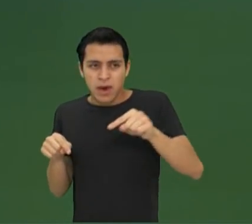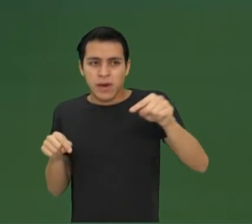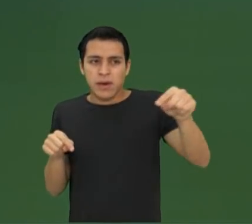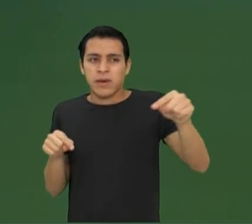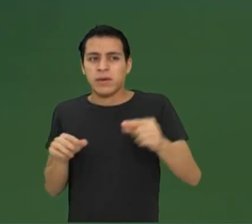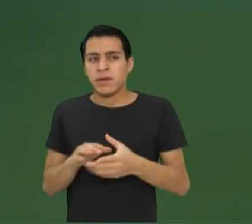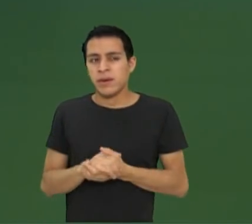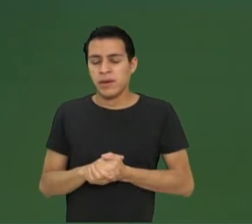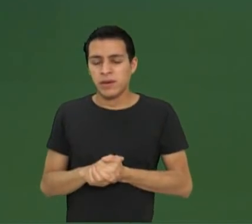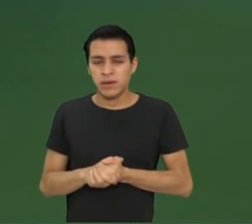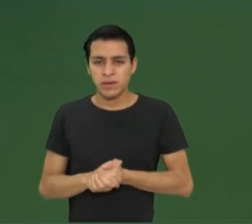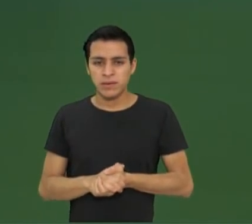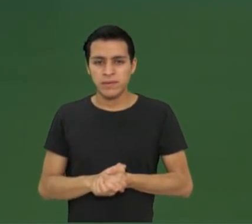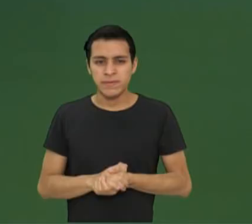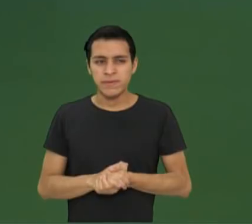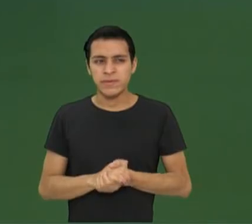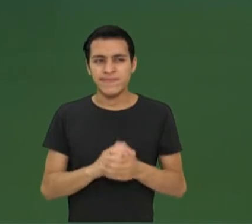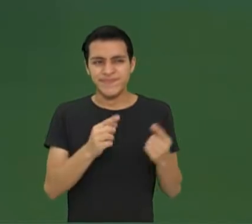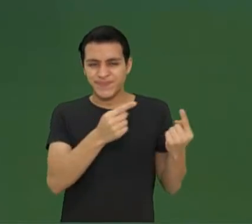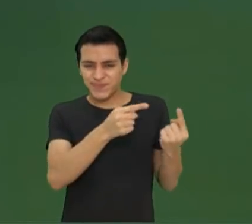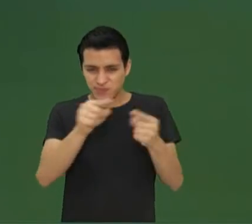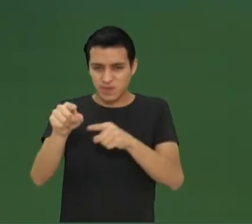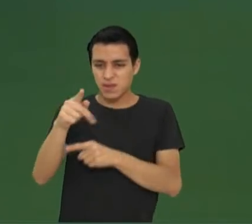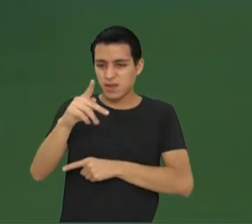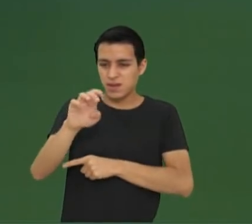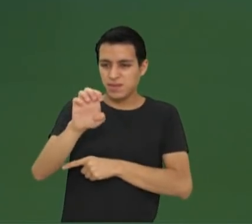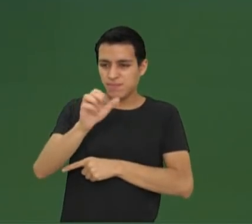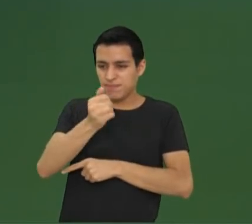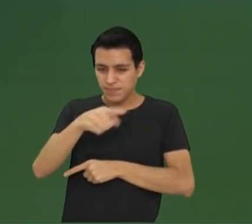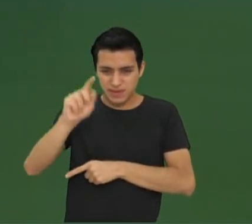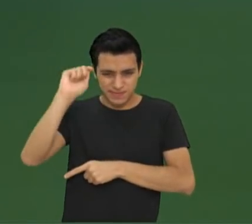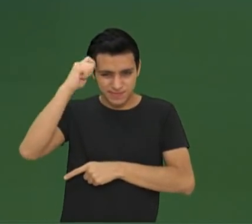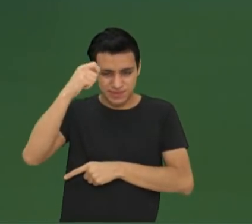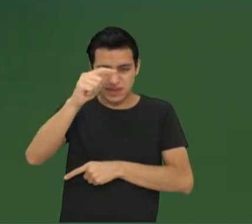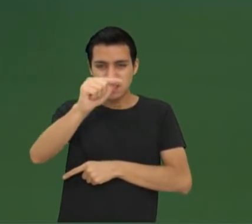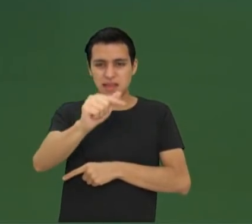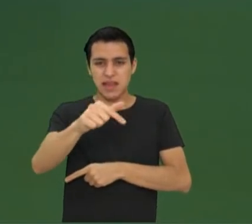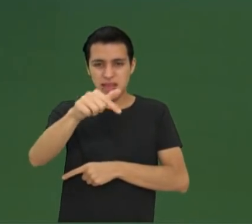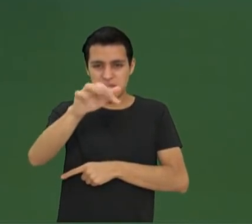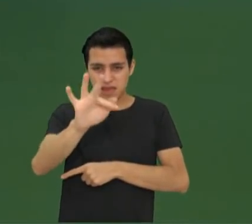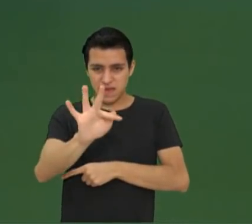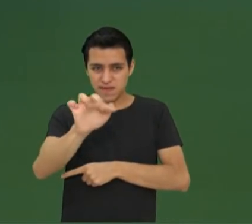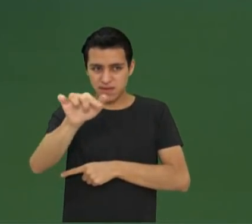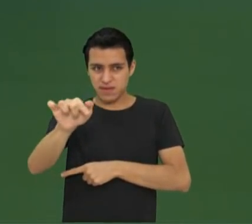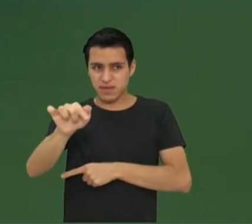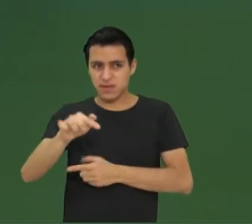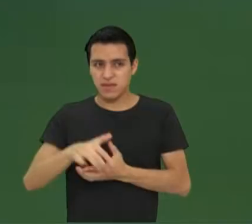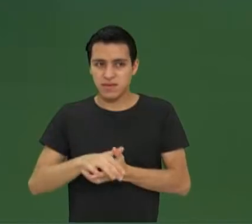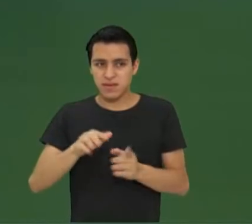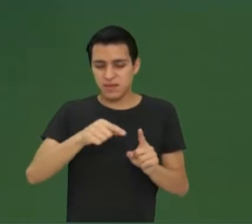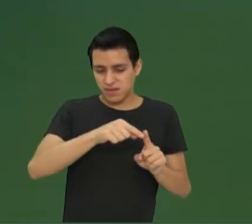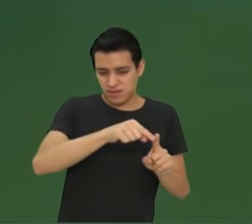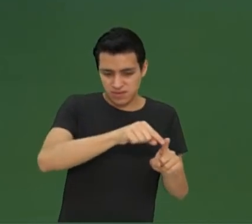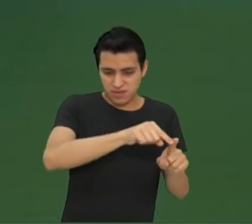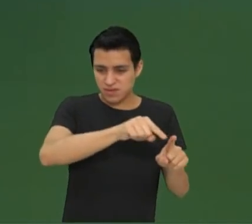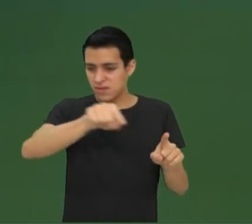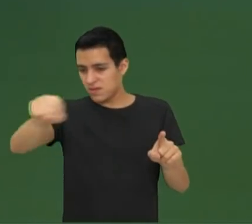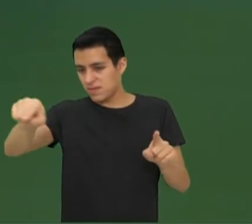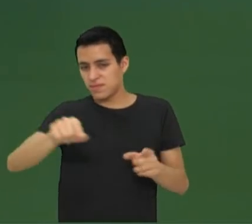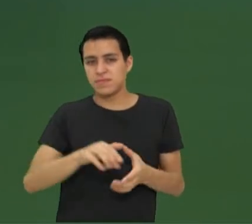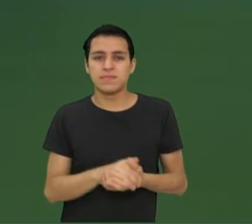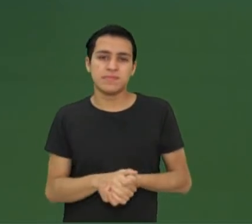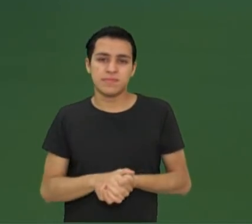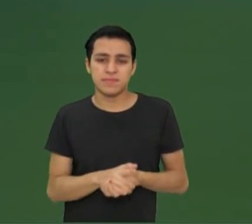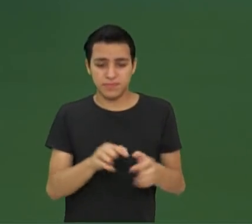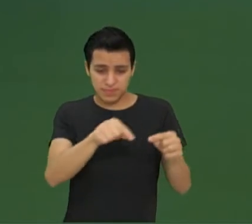C4, anda na diagonal, para atacar o peão preto na casa F7, que está lá, ó. O peão vai estar aqui, ó, casa